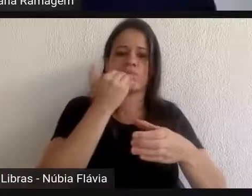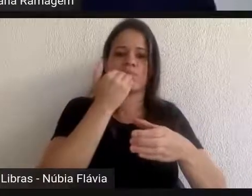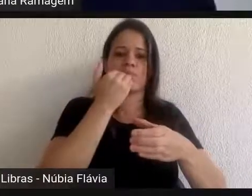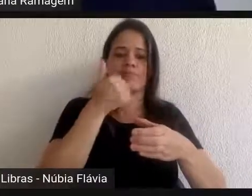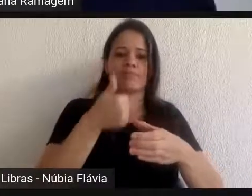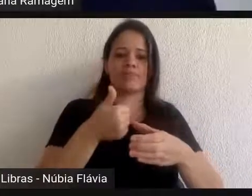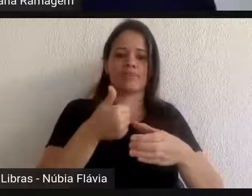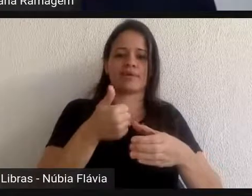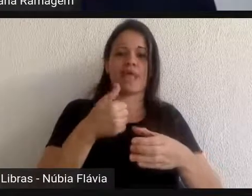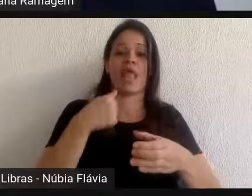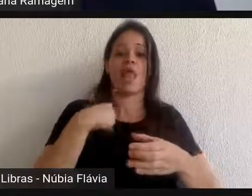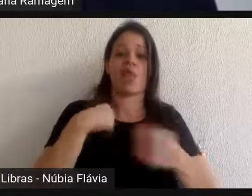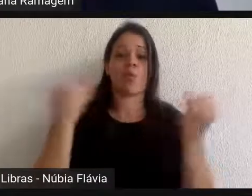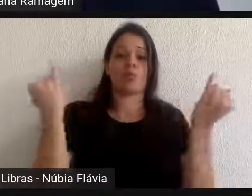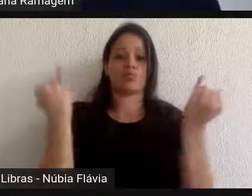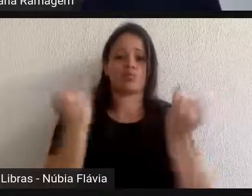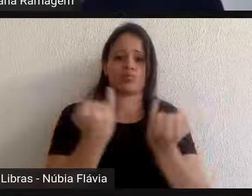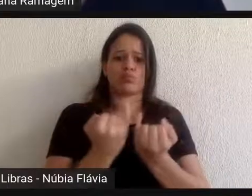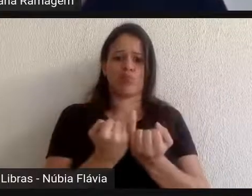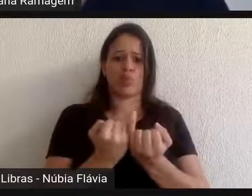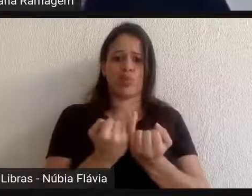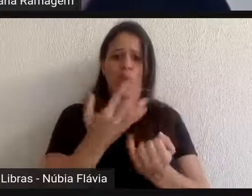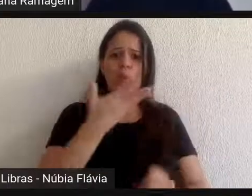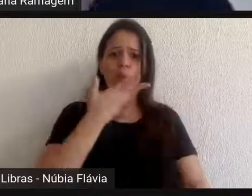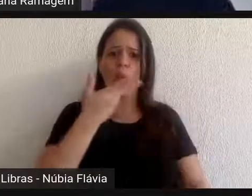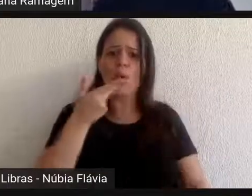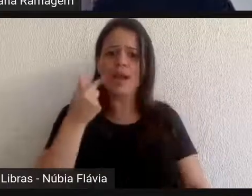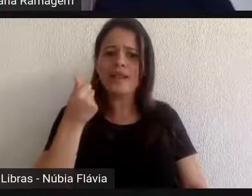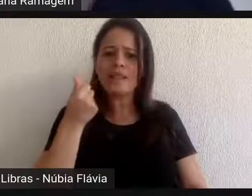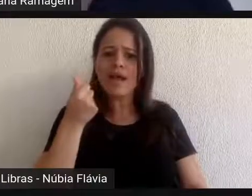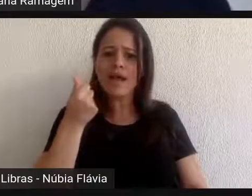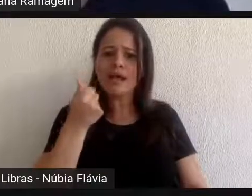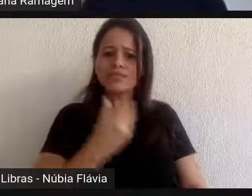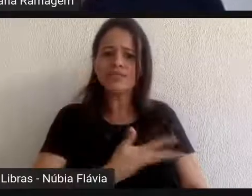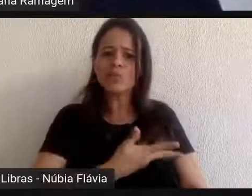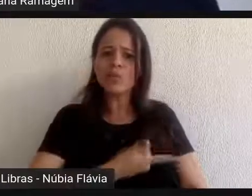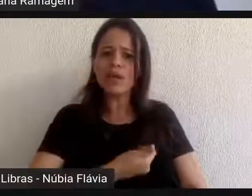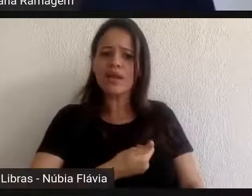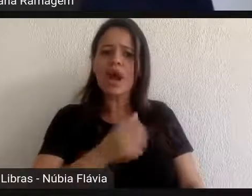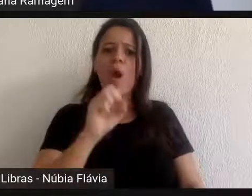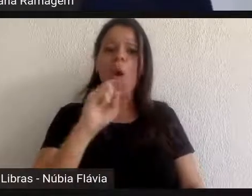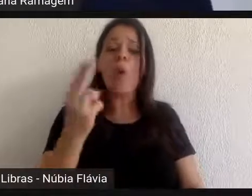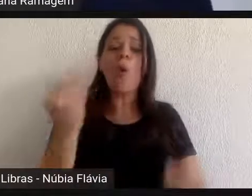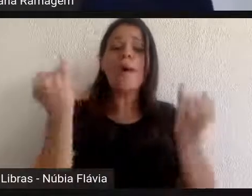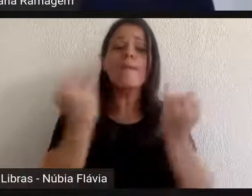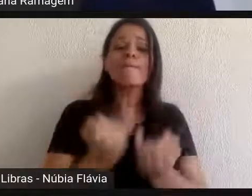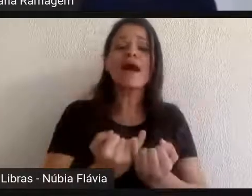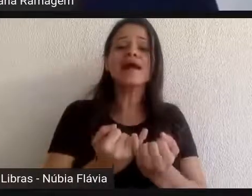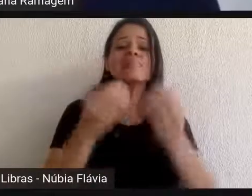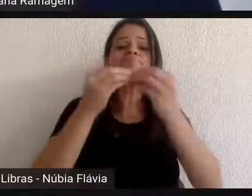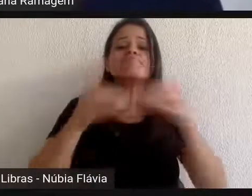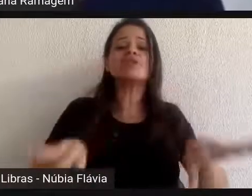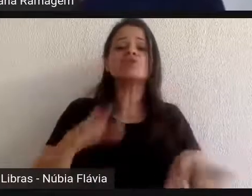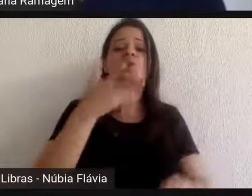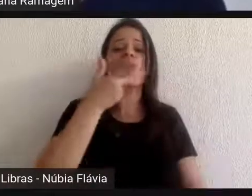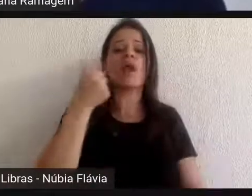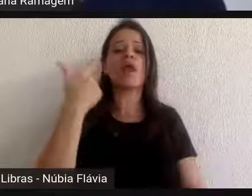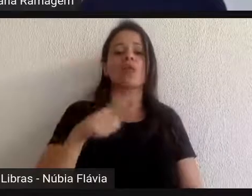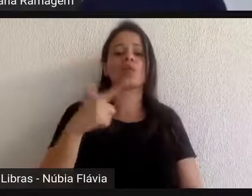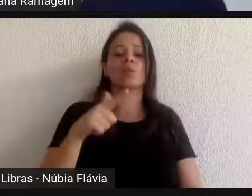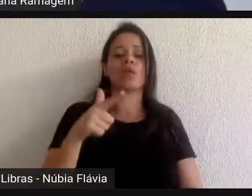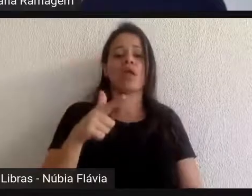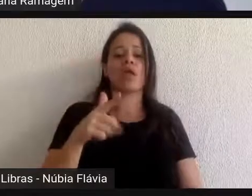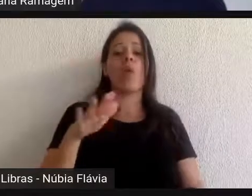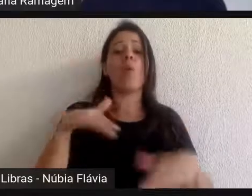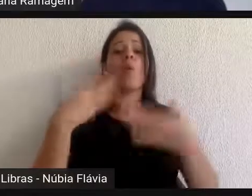com qualidade, reduzindo inflamação. E aí a gente tem que pensar em longo prazo. Qual é o padrão de